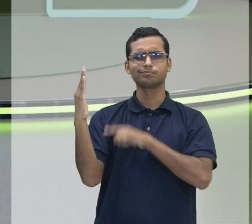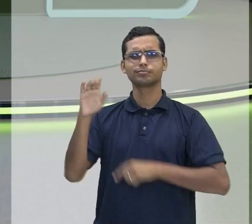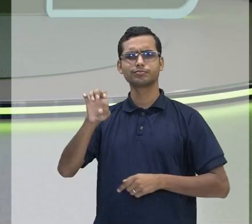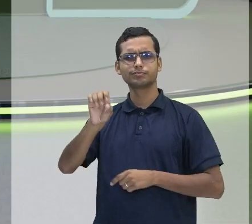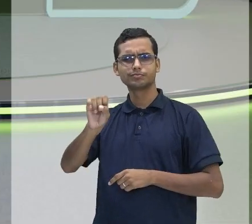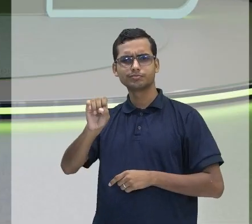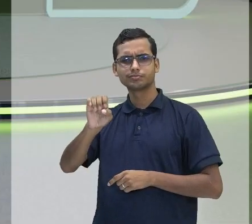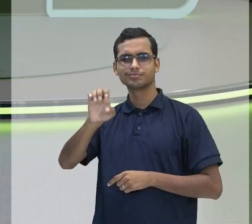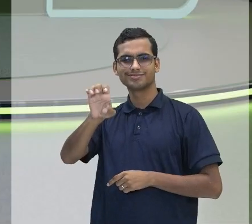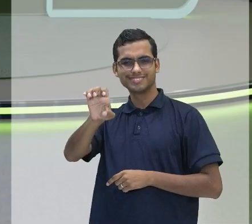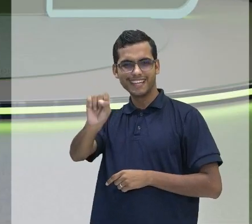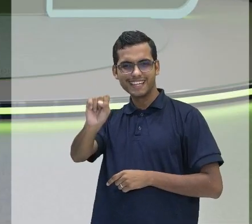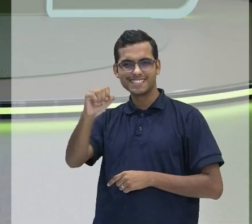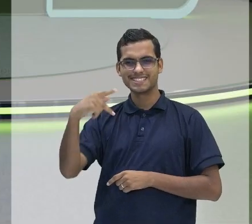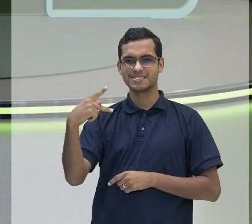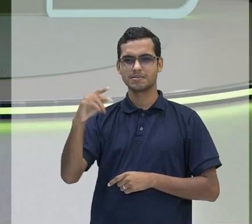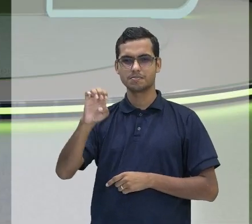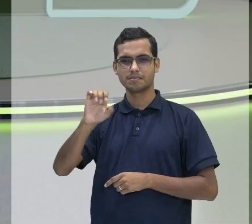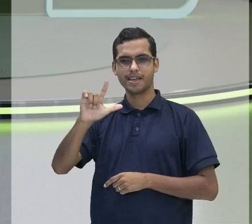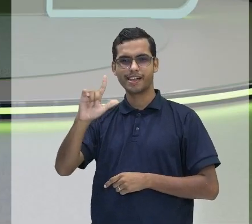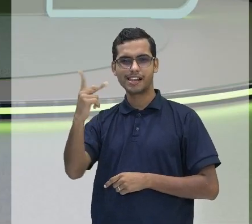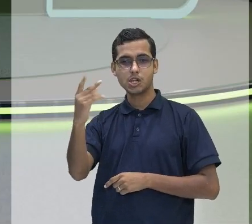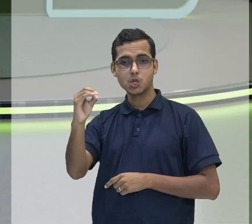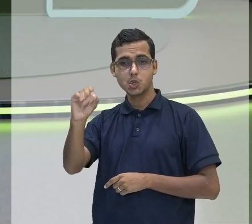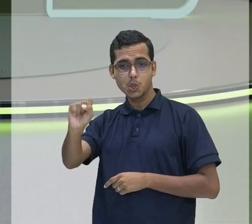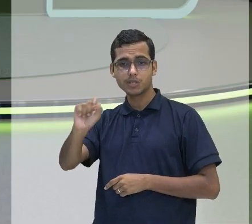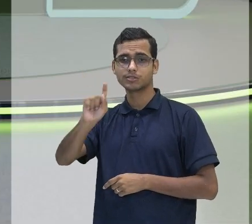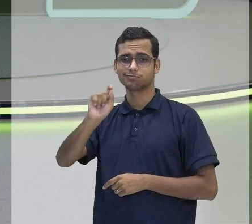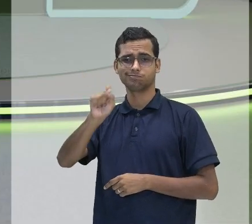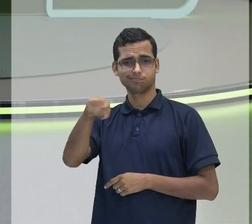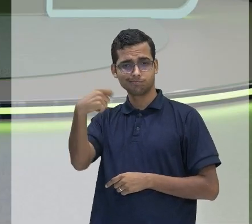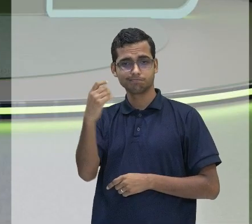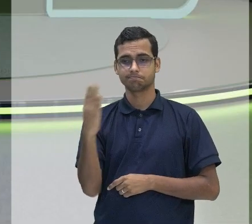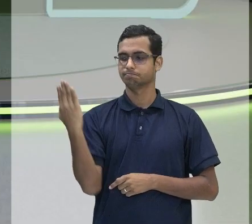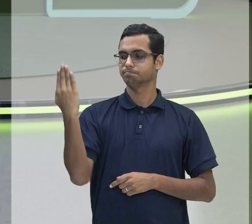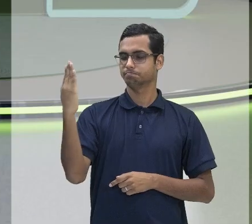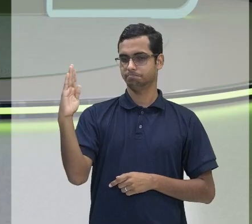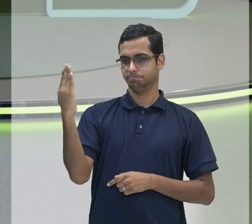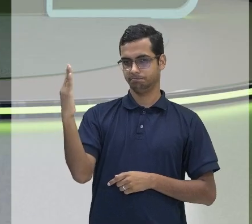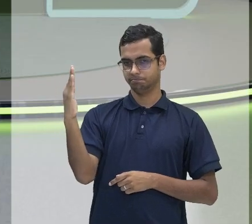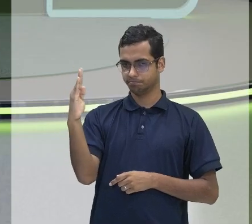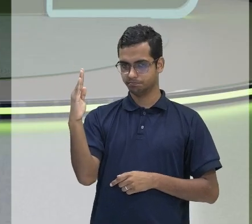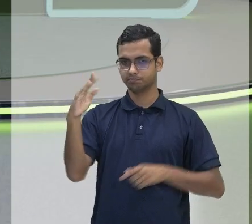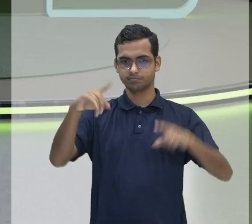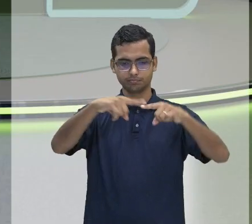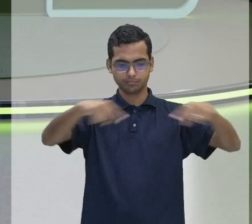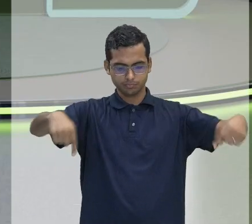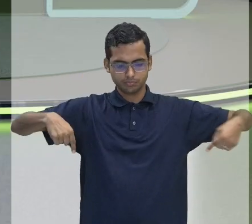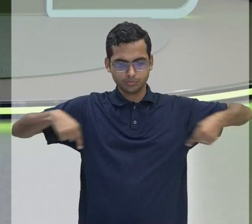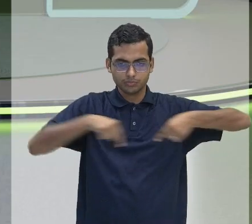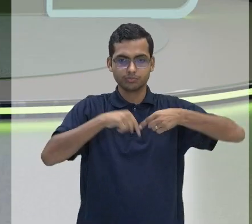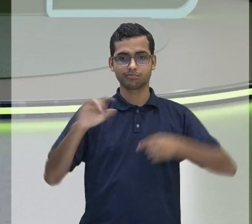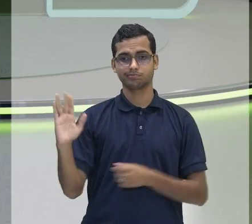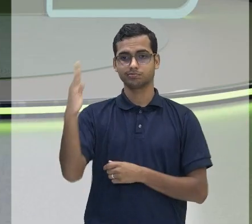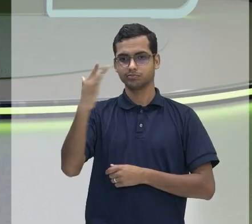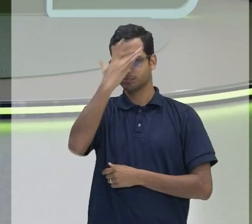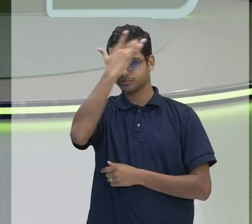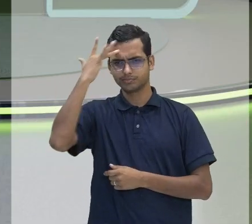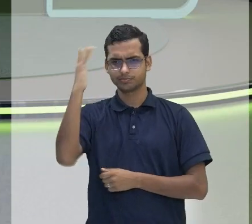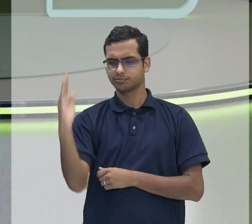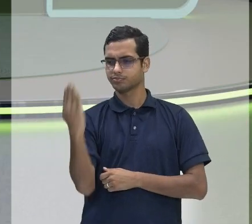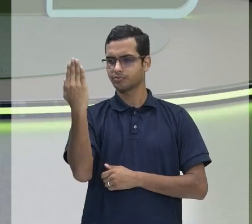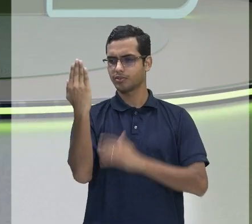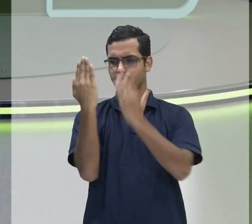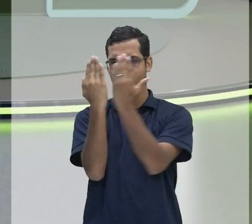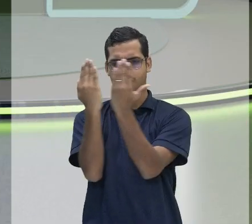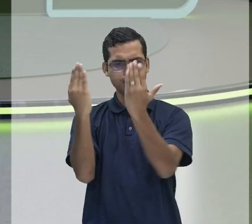do que a gente relembrar aí uma sala de espelhos, né? Nesse caso, aí nós temos uma pessoa se vendo com vários